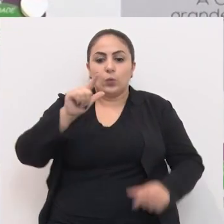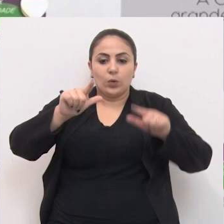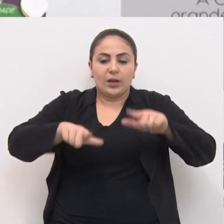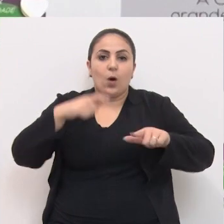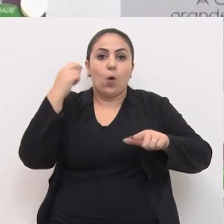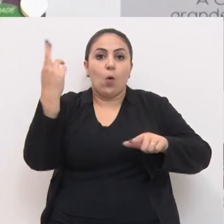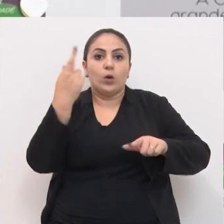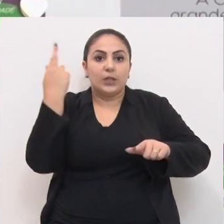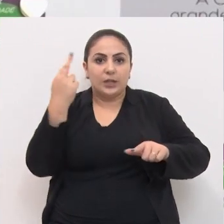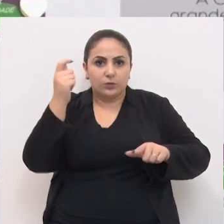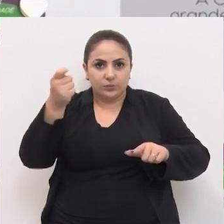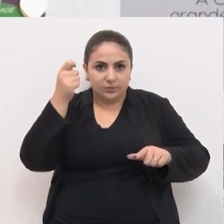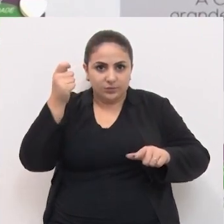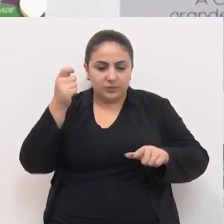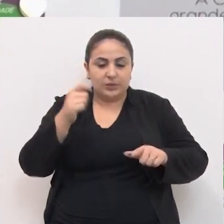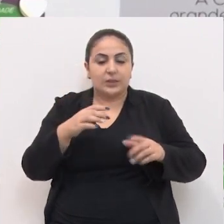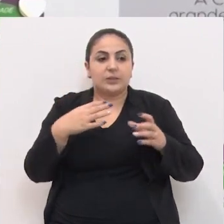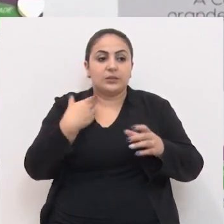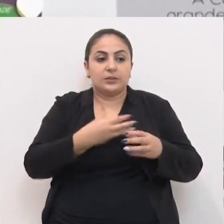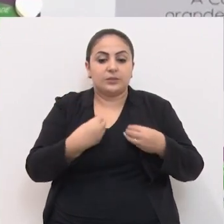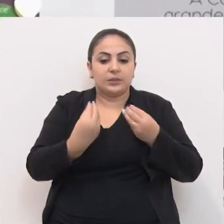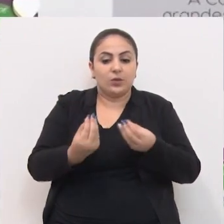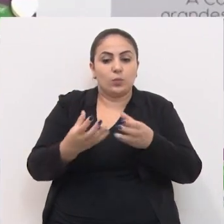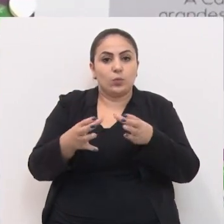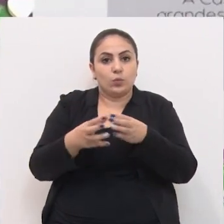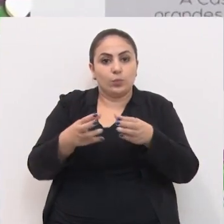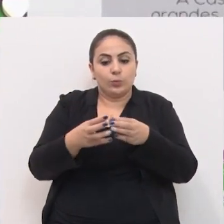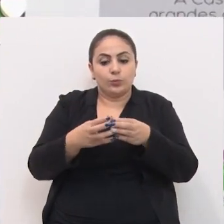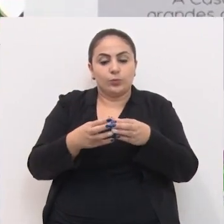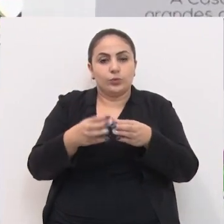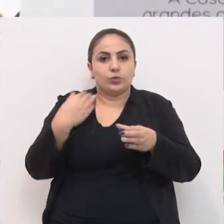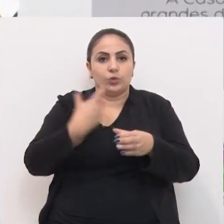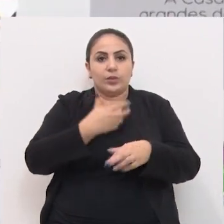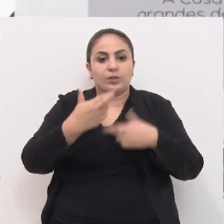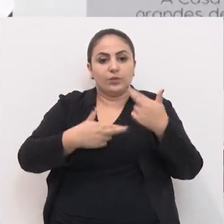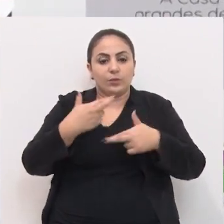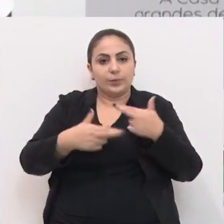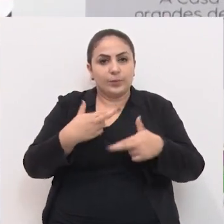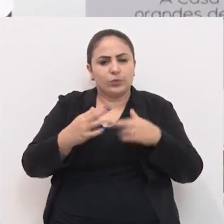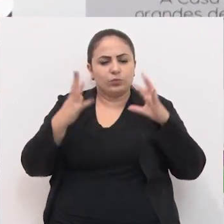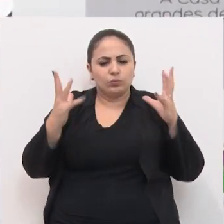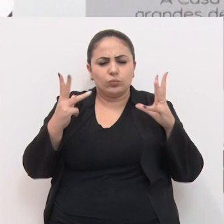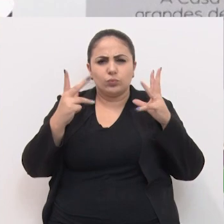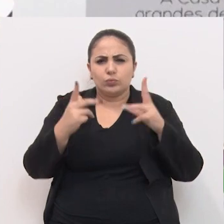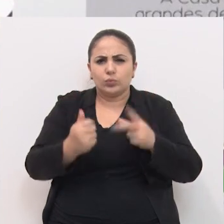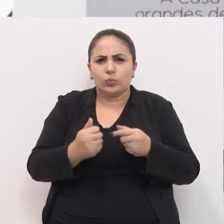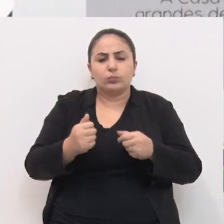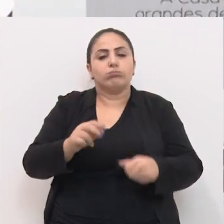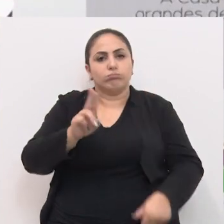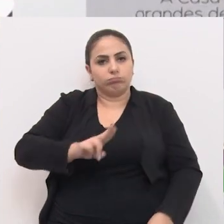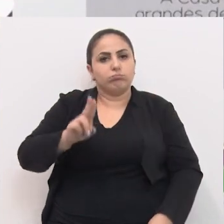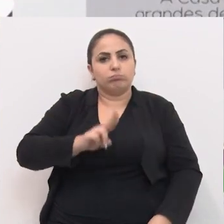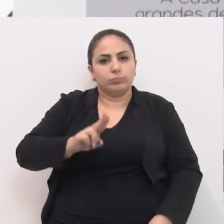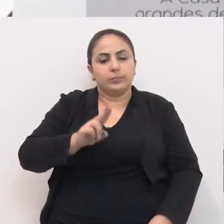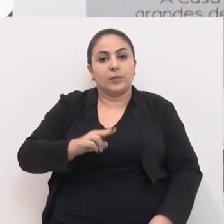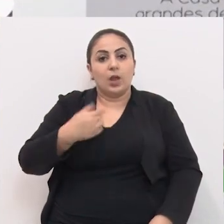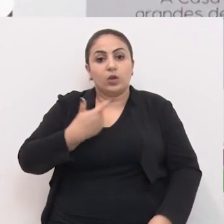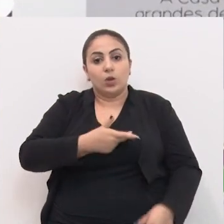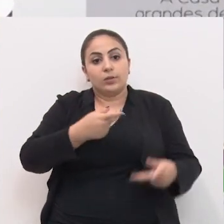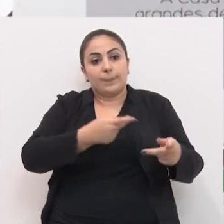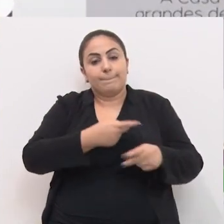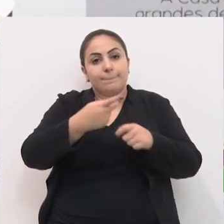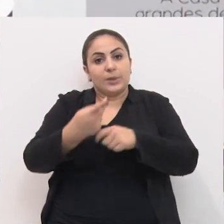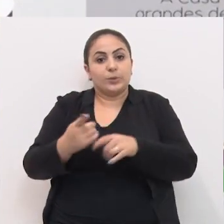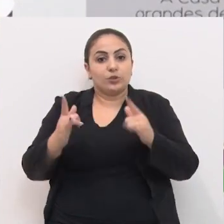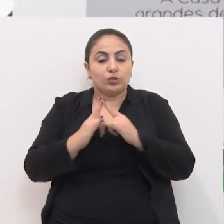Médio. O patrão Gilberto Zanin de Souza comentou a importância desta decisão, que permite que atividades